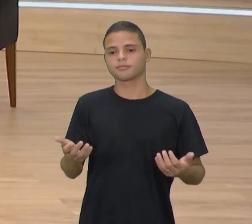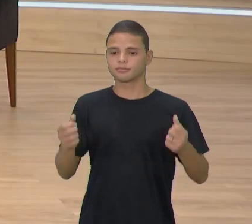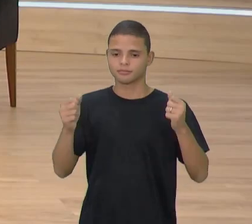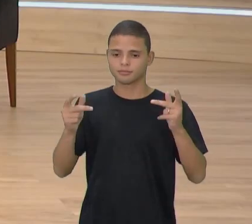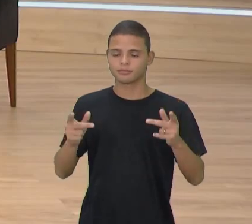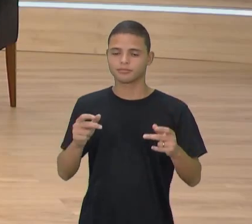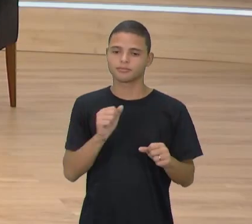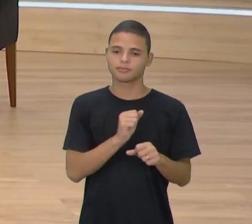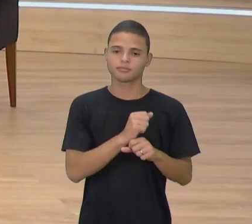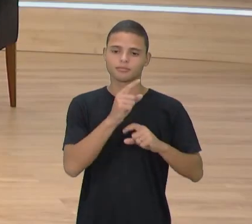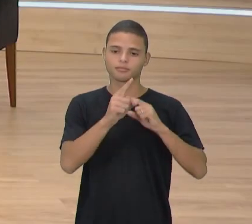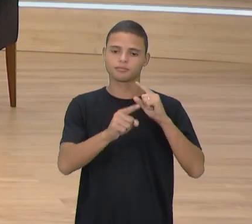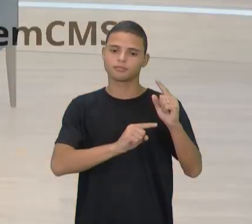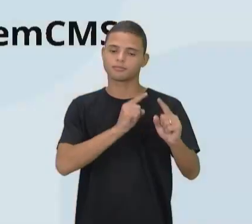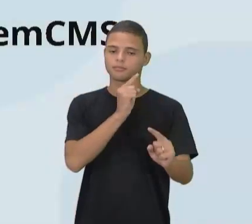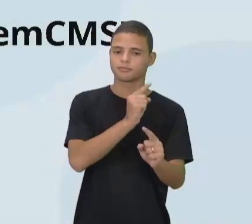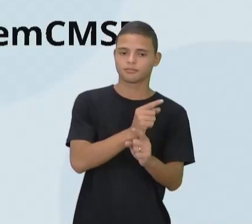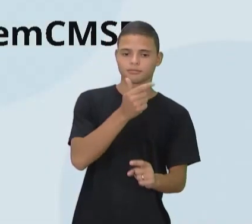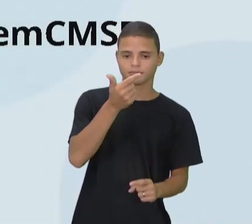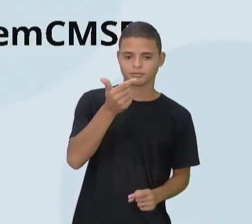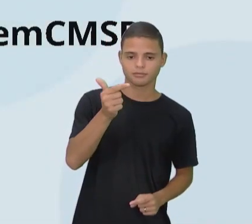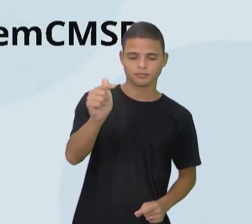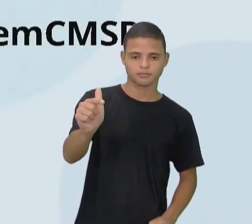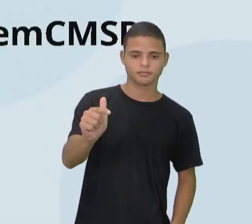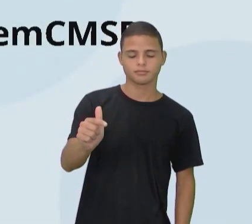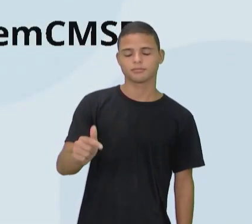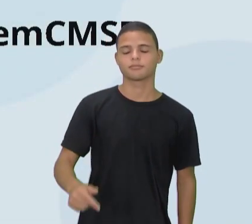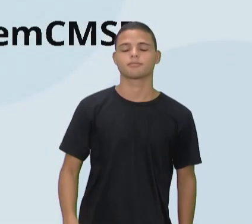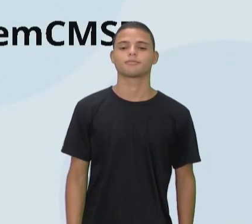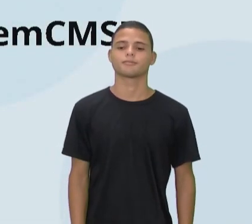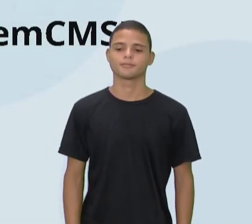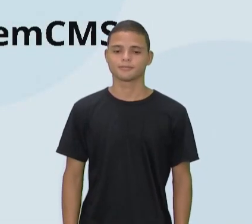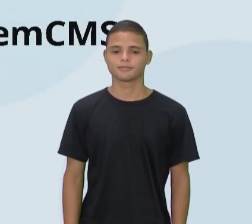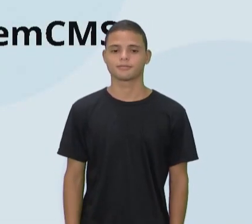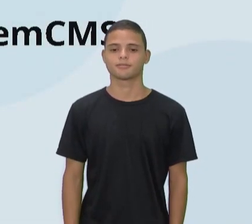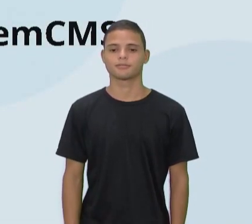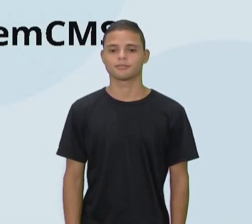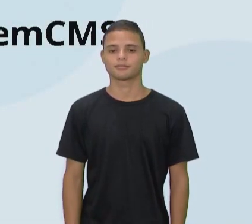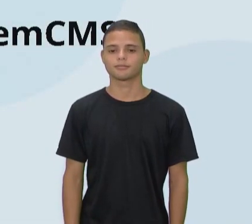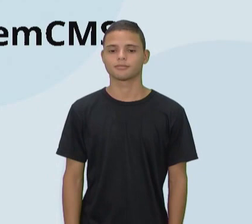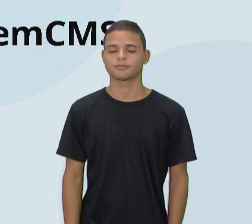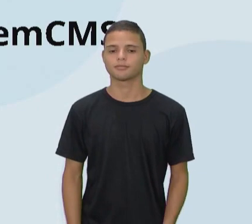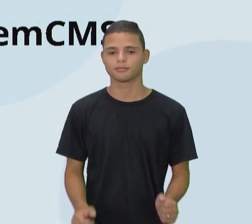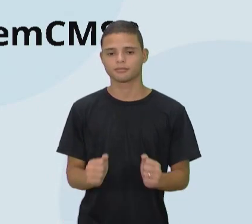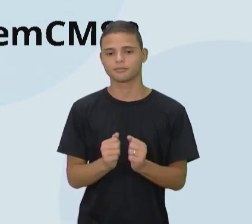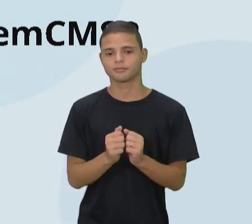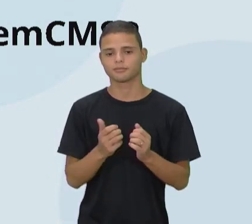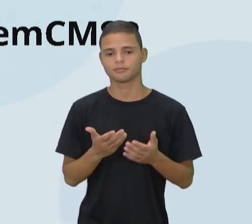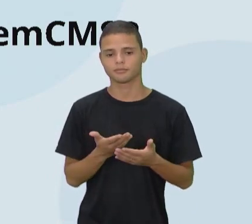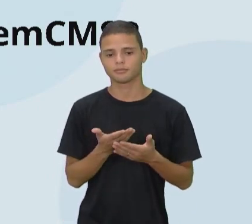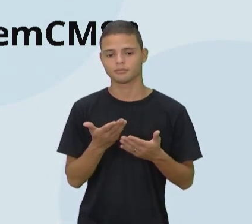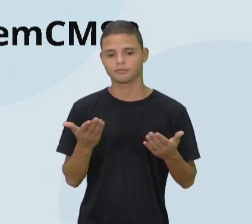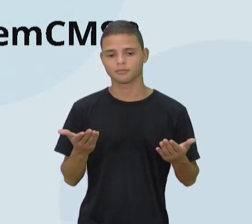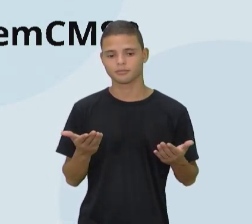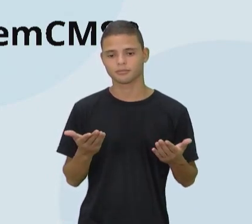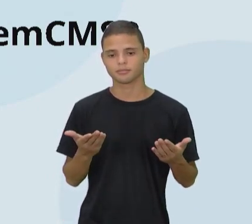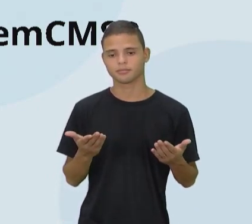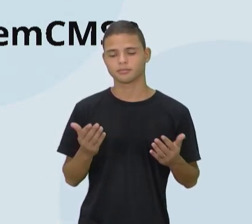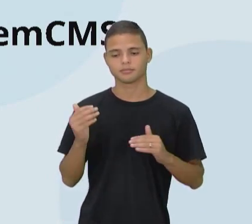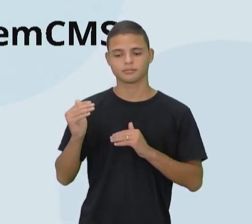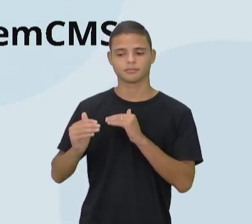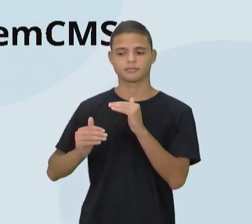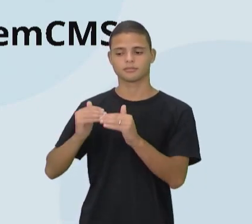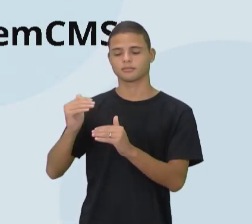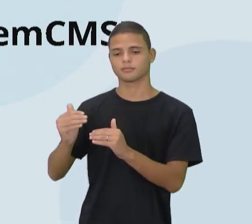gente espera nos encontrarmos na próxima aula e vamos estar aqui com vocês aqui para estar desenvolvendo